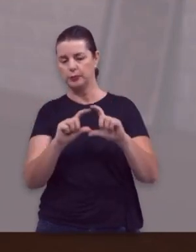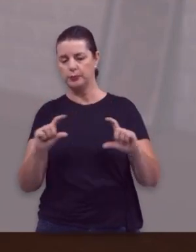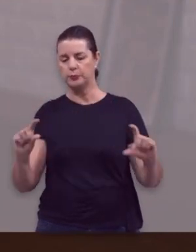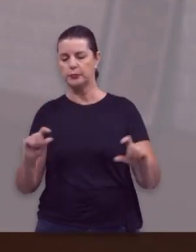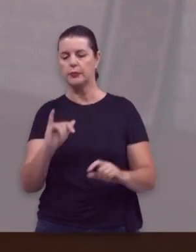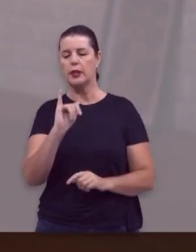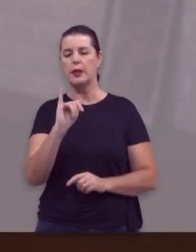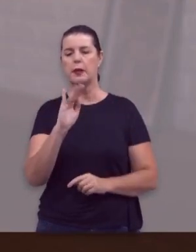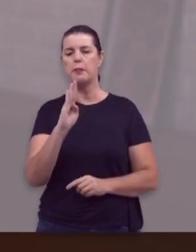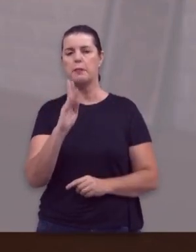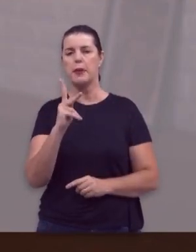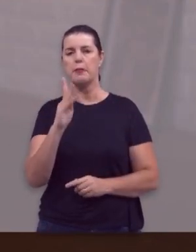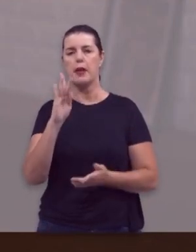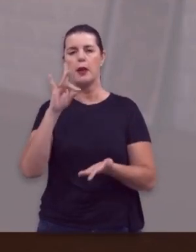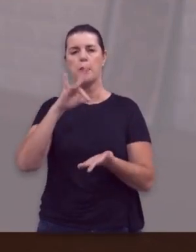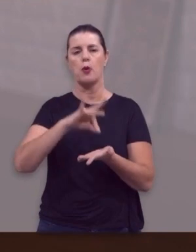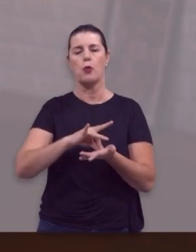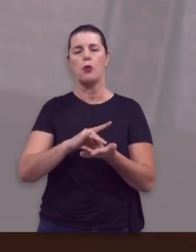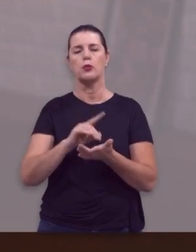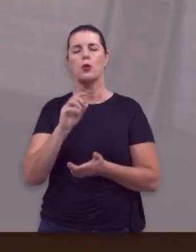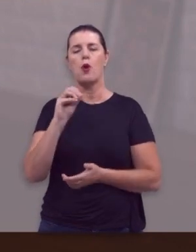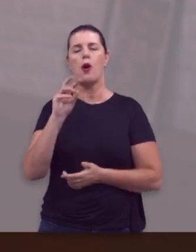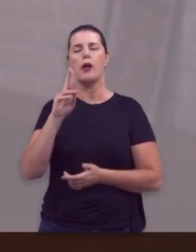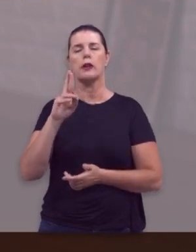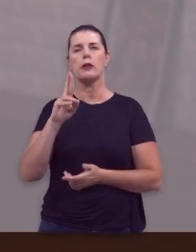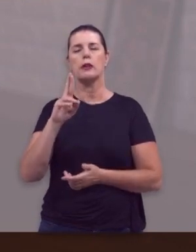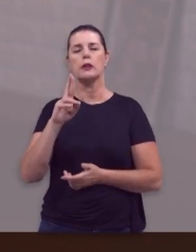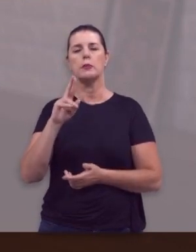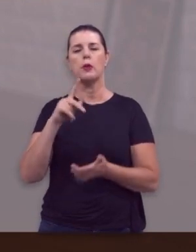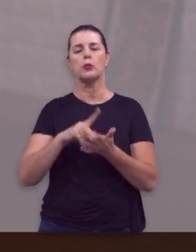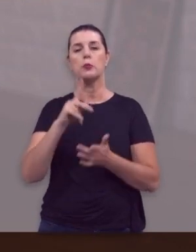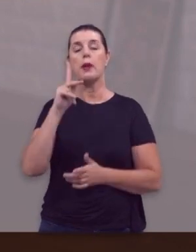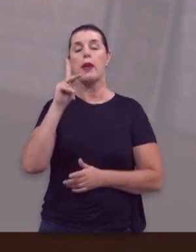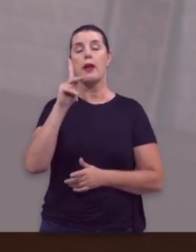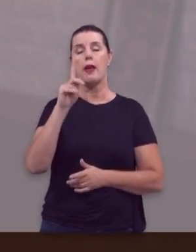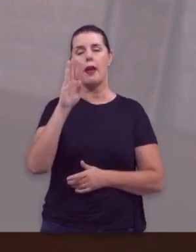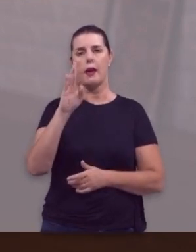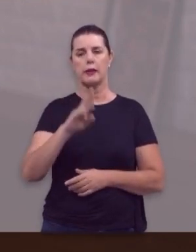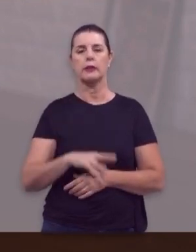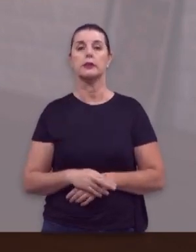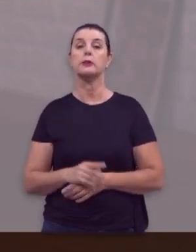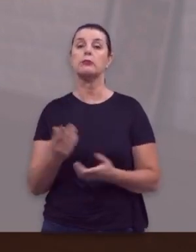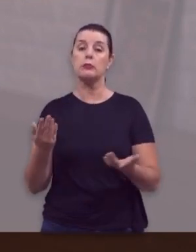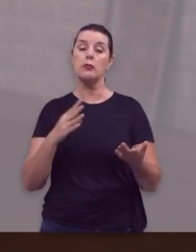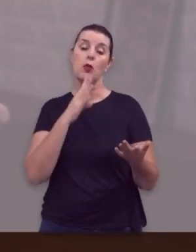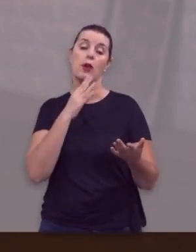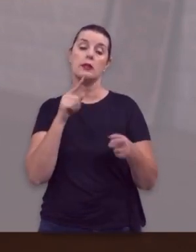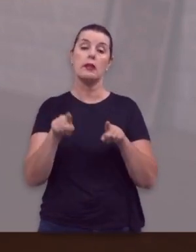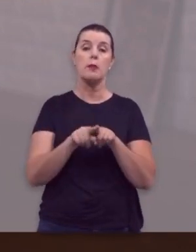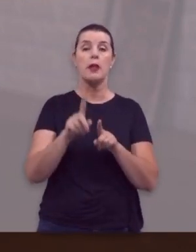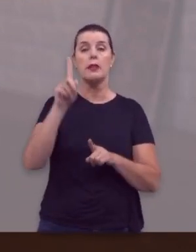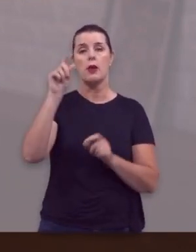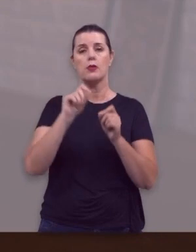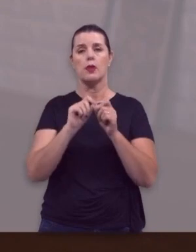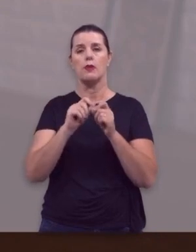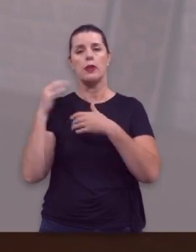prática. O segundo pilar é só a fé. Não é a fé, mas as